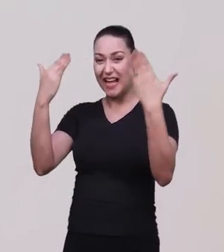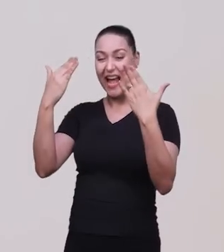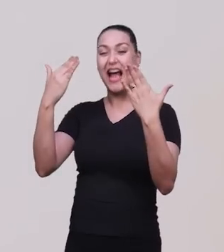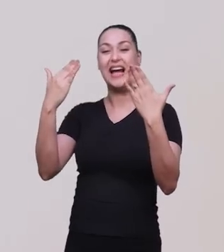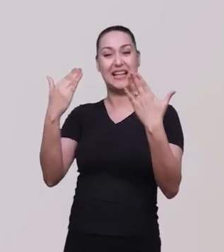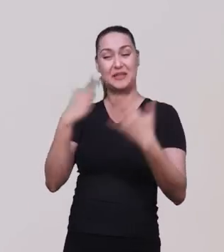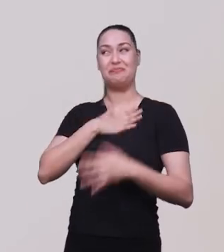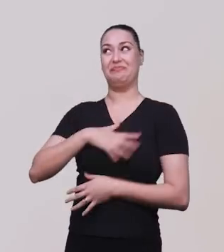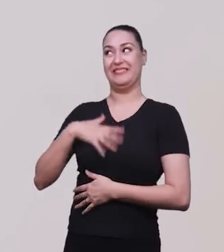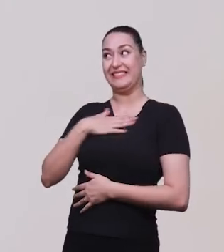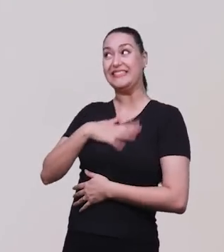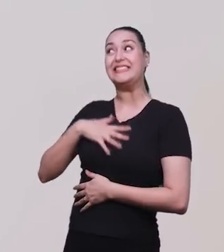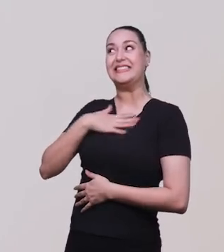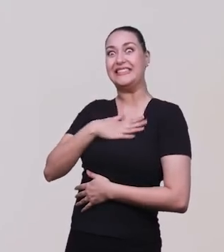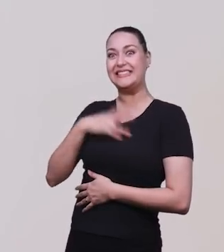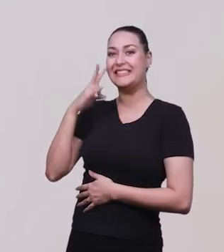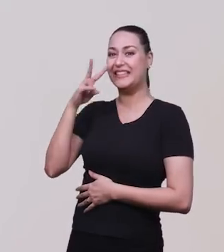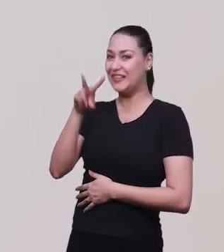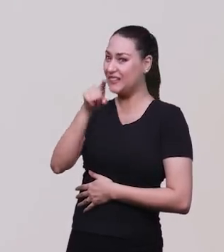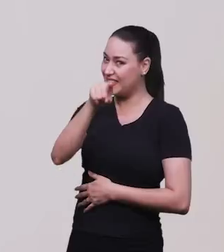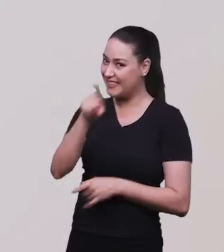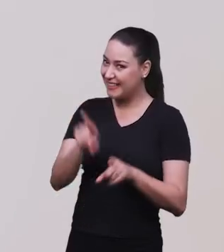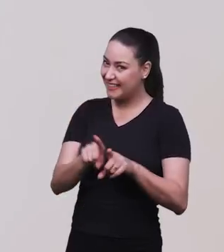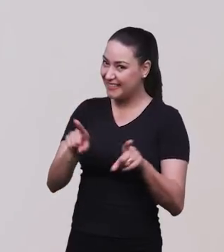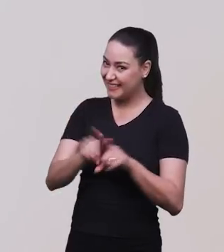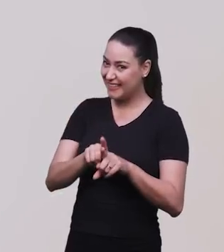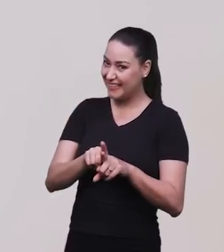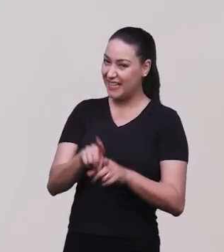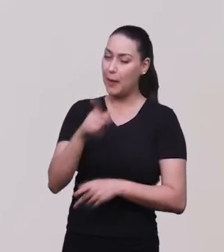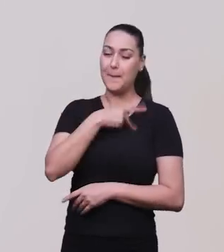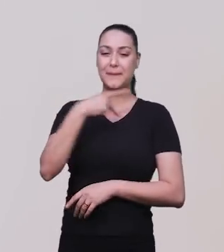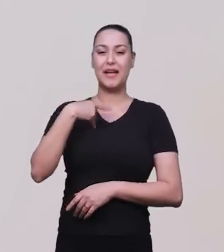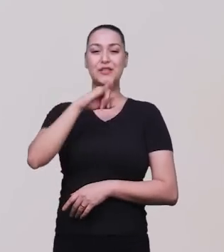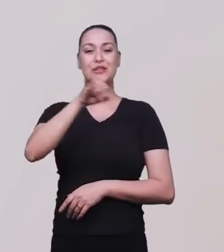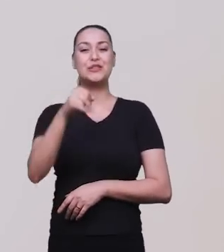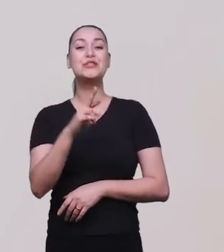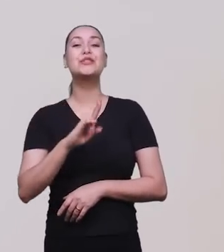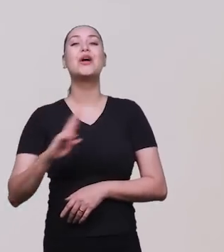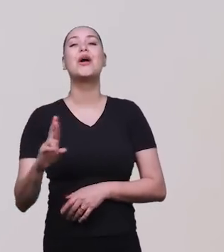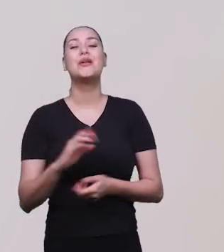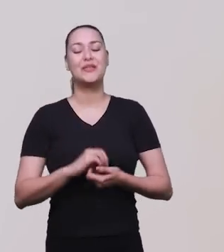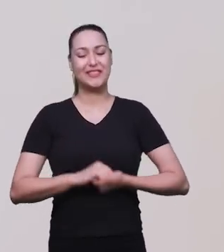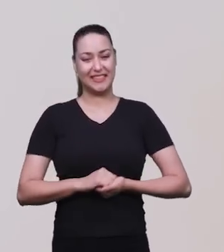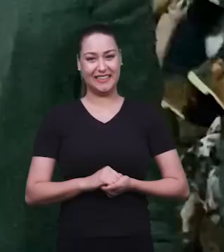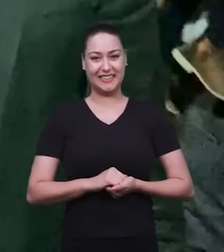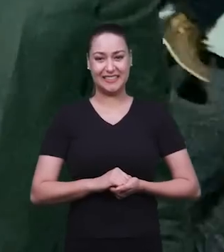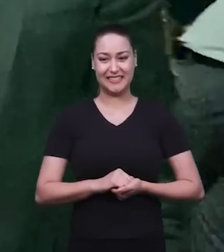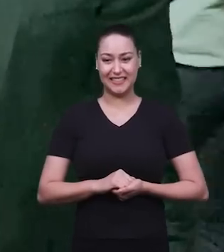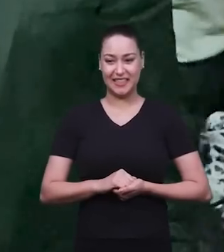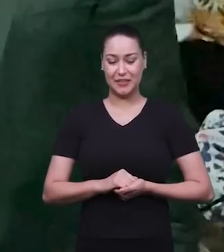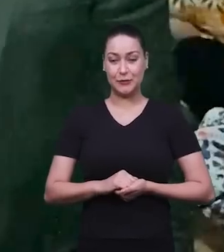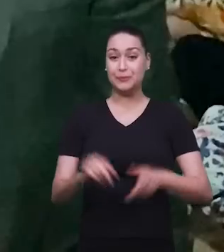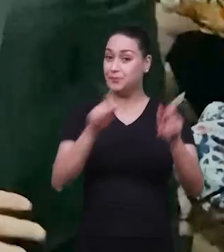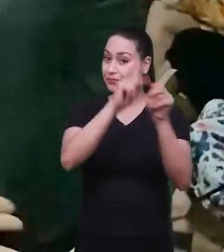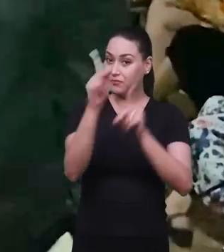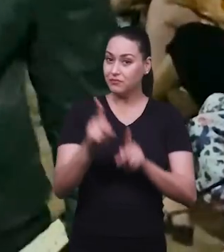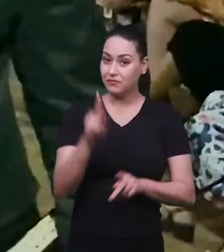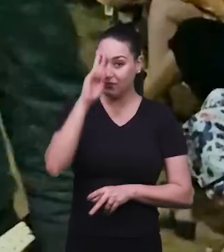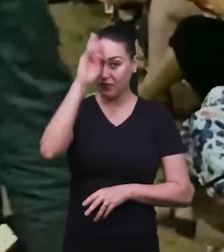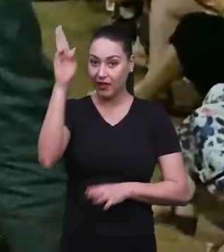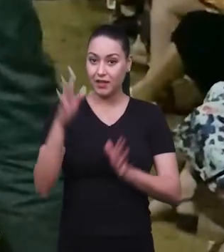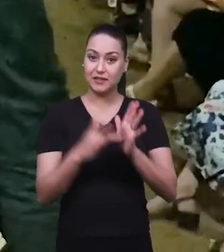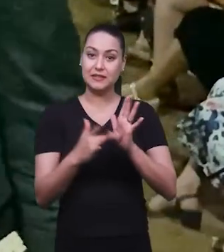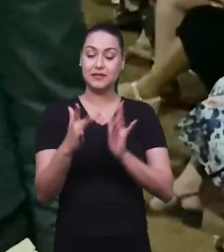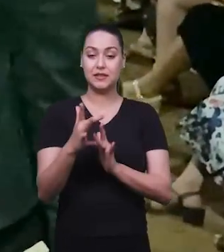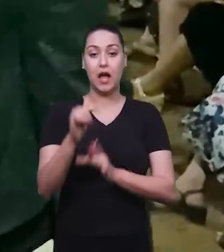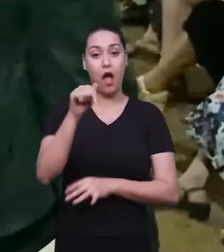aprisco. Ó, gostei muito do que eu vi. Você também vai gostar. Pastor Júnior, é com o senhor. Meus irmãos, a paz do Senhor